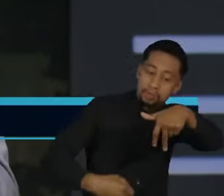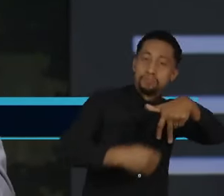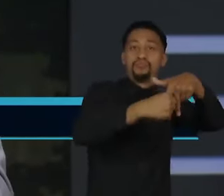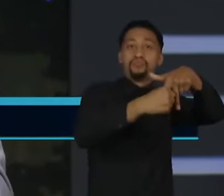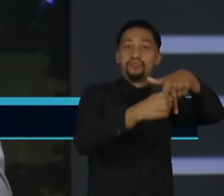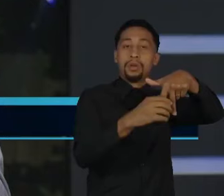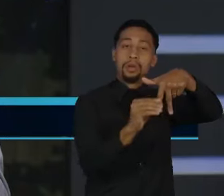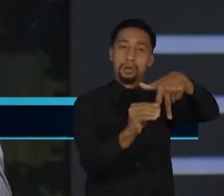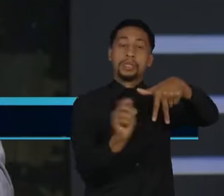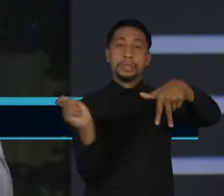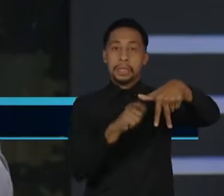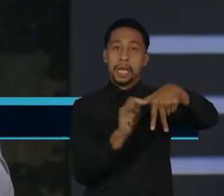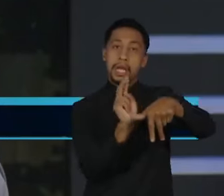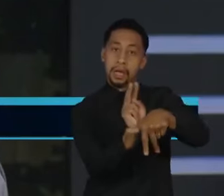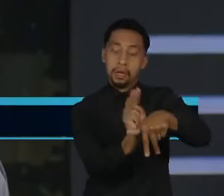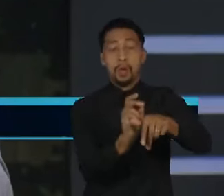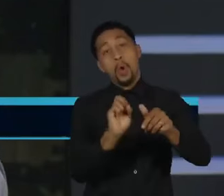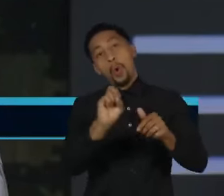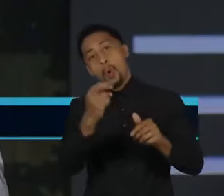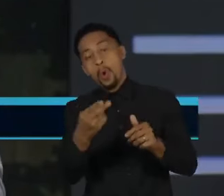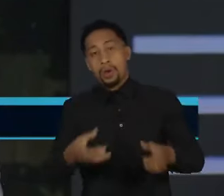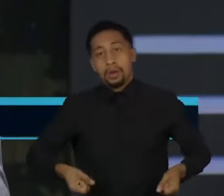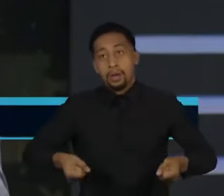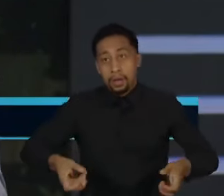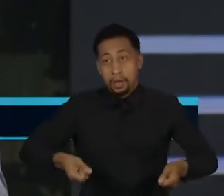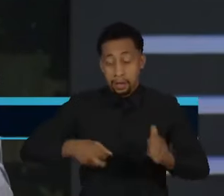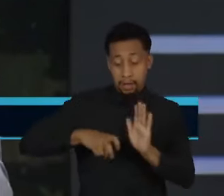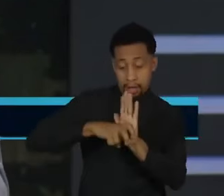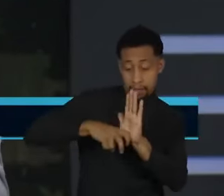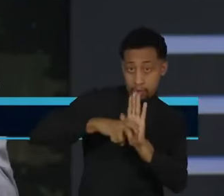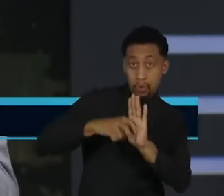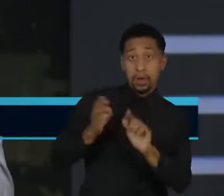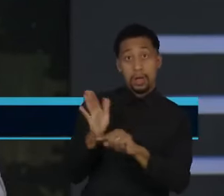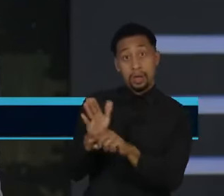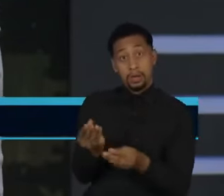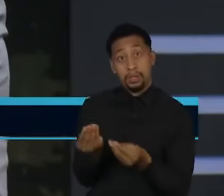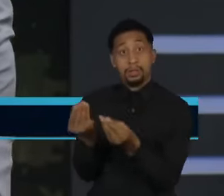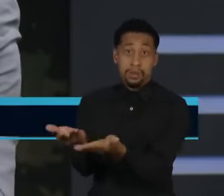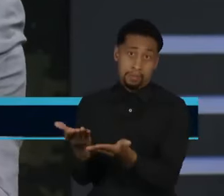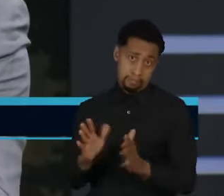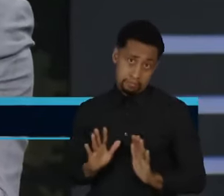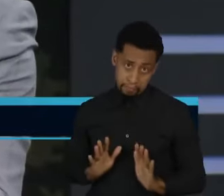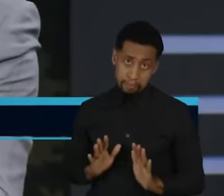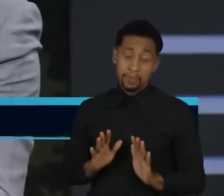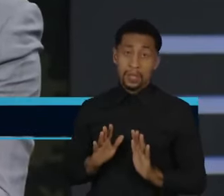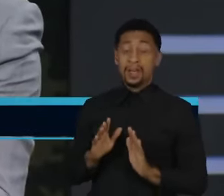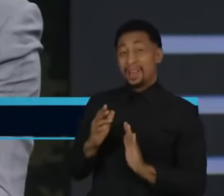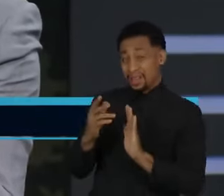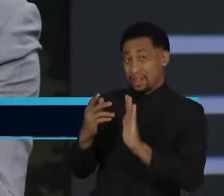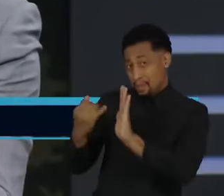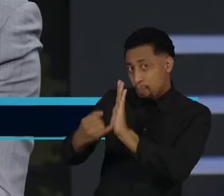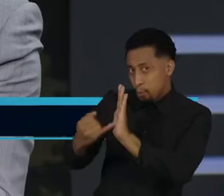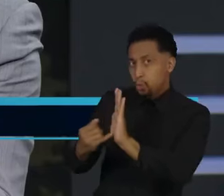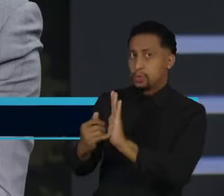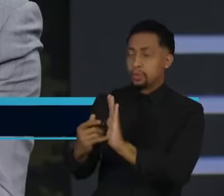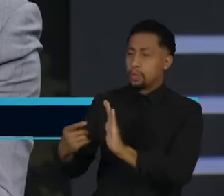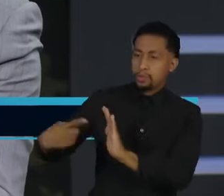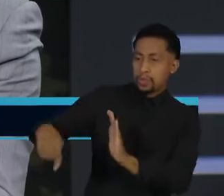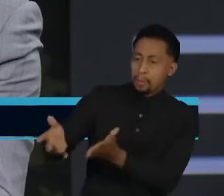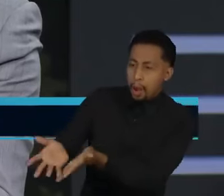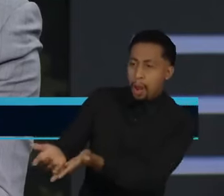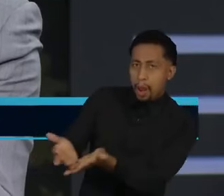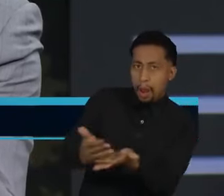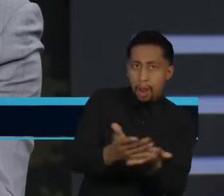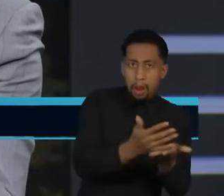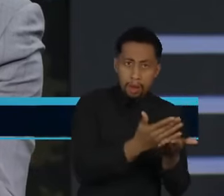foi mal administrado, e foi, como várias questões do Brasil, cabe a fazer fiscalização, transparência,